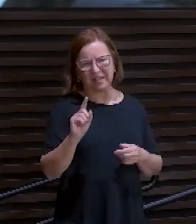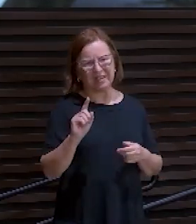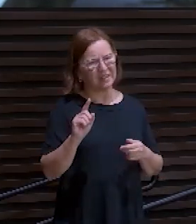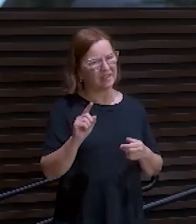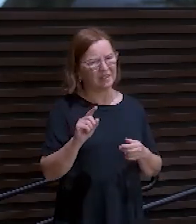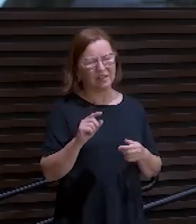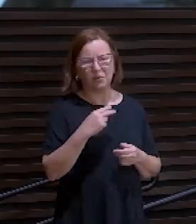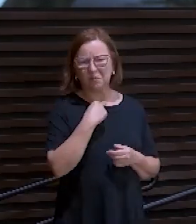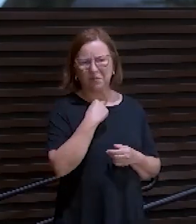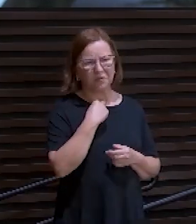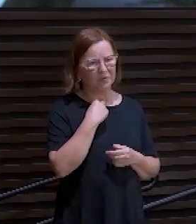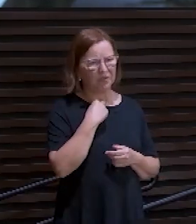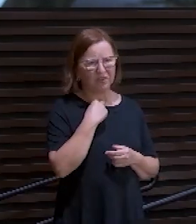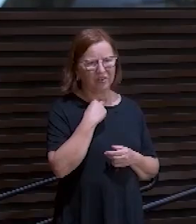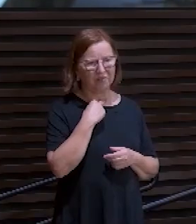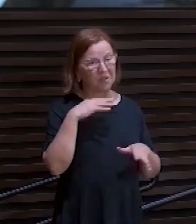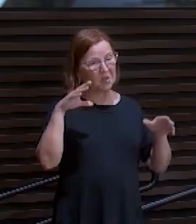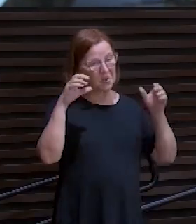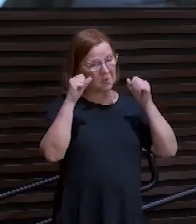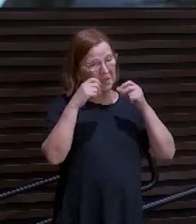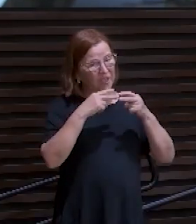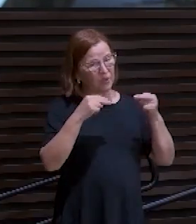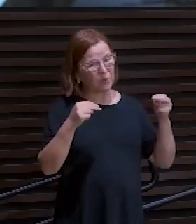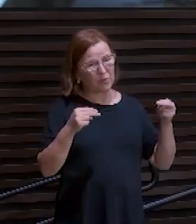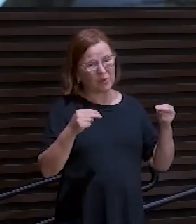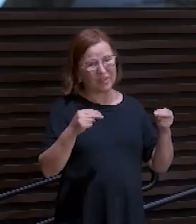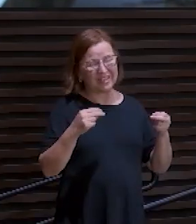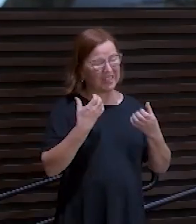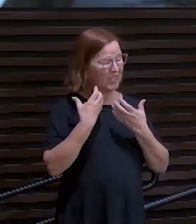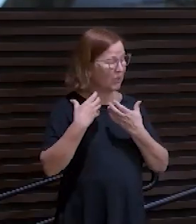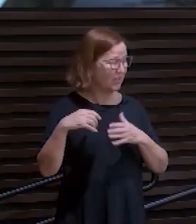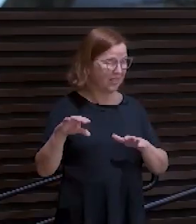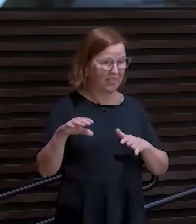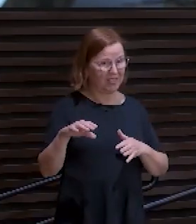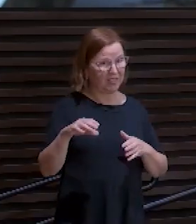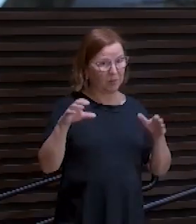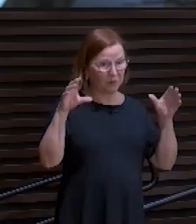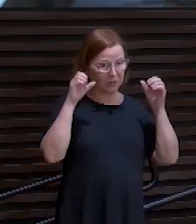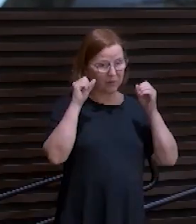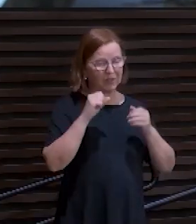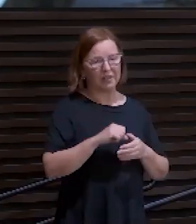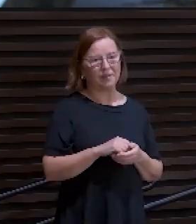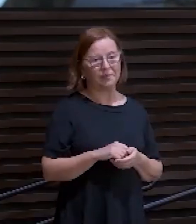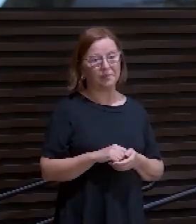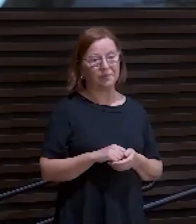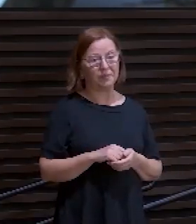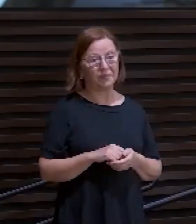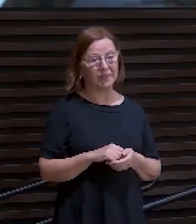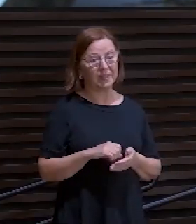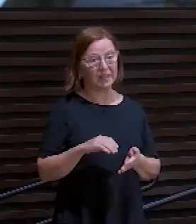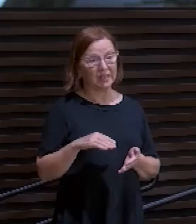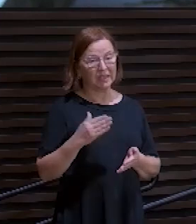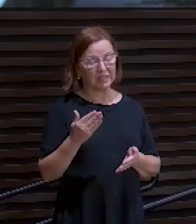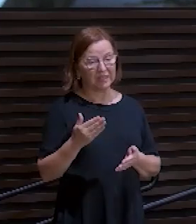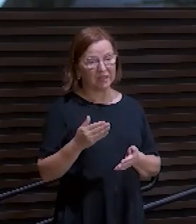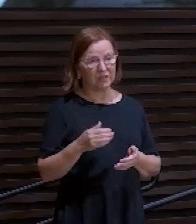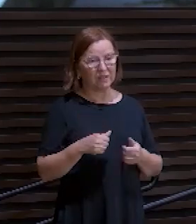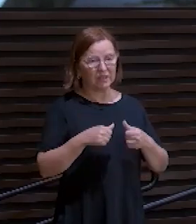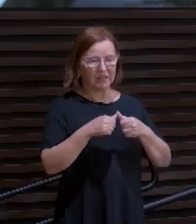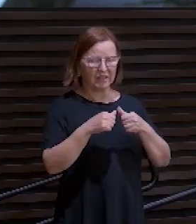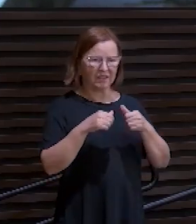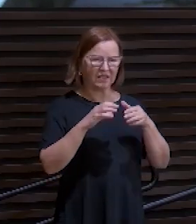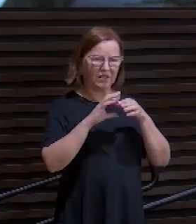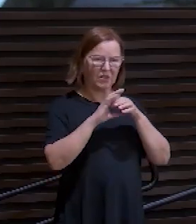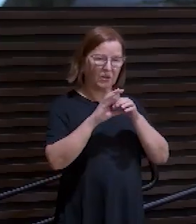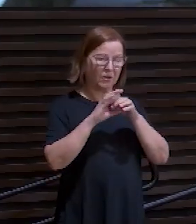escutando o que não deveríamos escutar. E assim, essas relações tão benditas, tão maravilhosas,